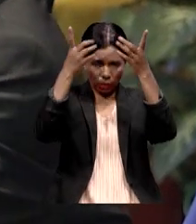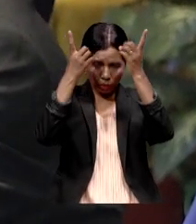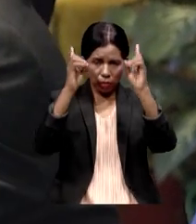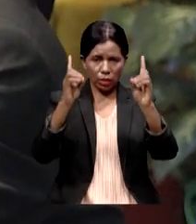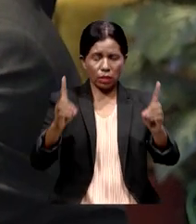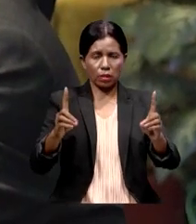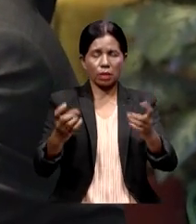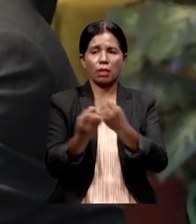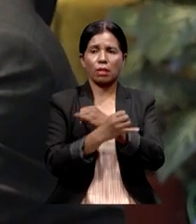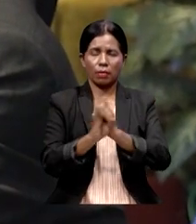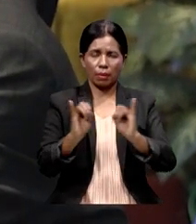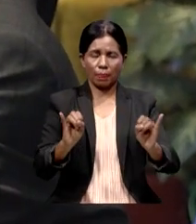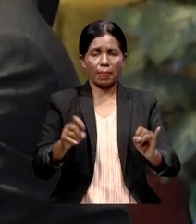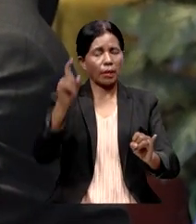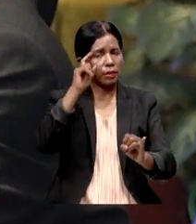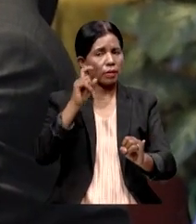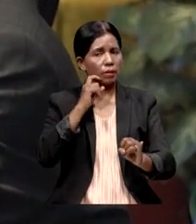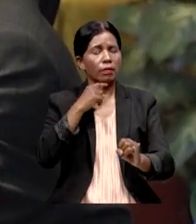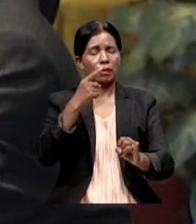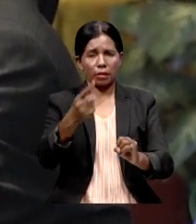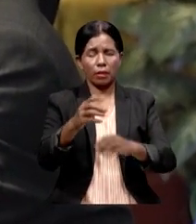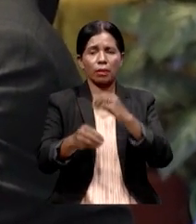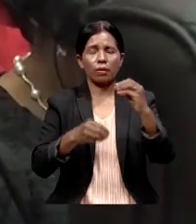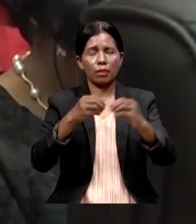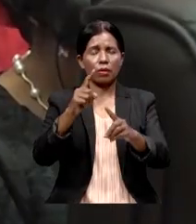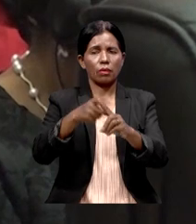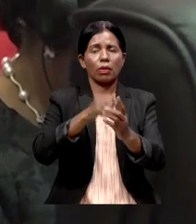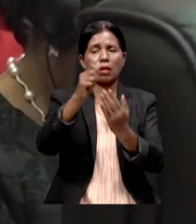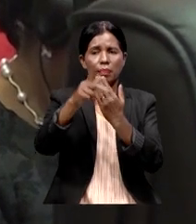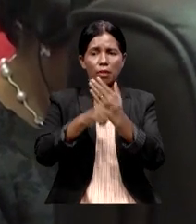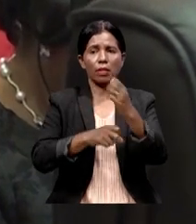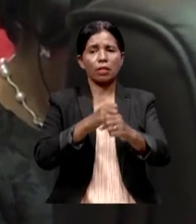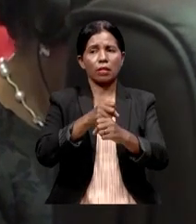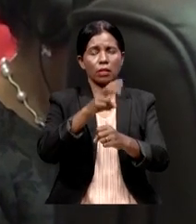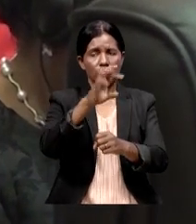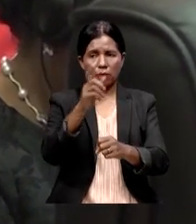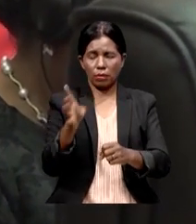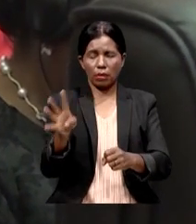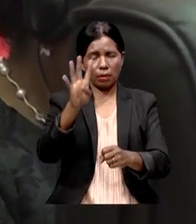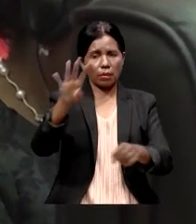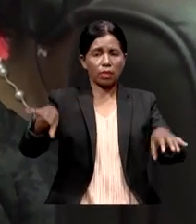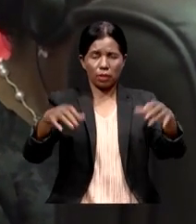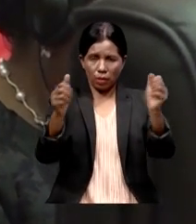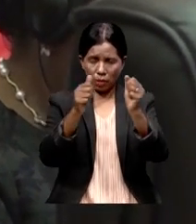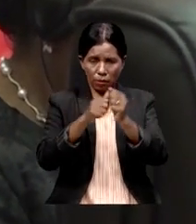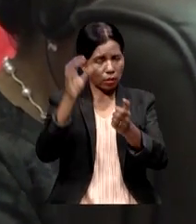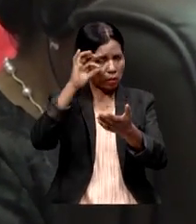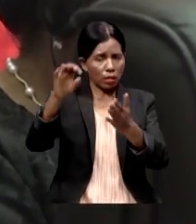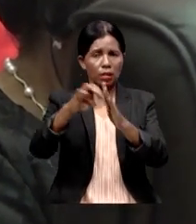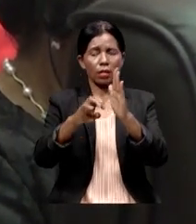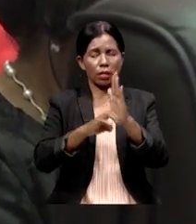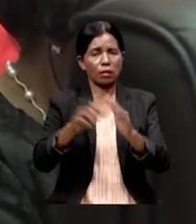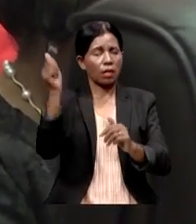no independência. Xanana Guzmán mocita katak, e a fulan abril tina rinro no Xinhat, serviço a muito com o secretariado